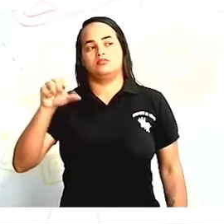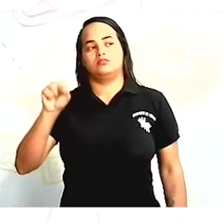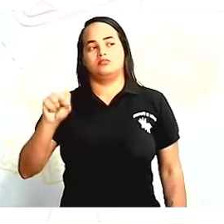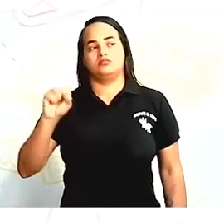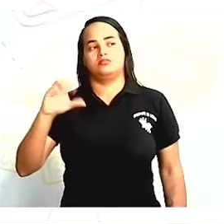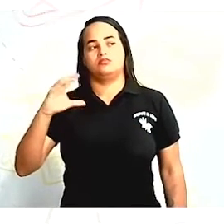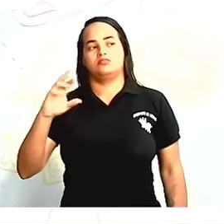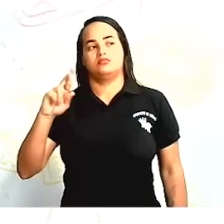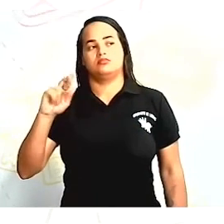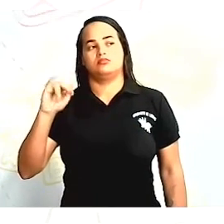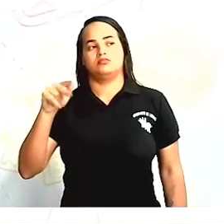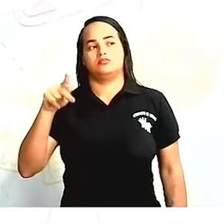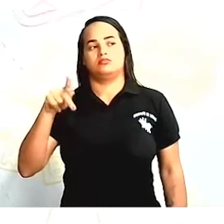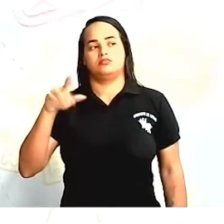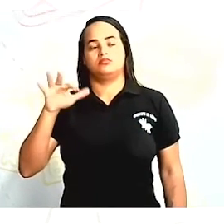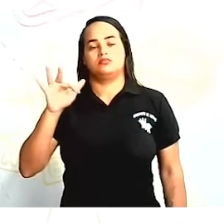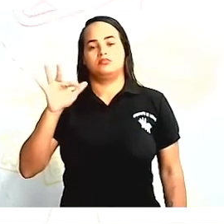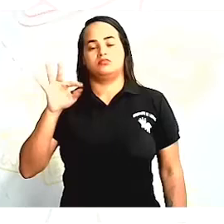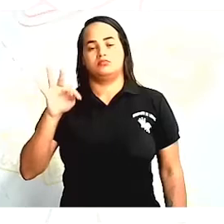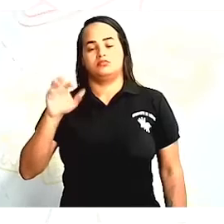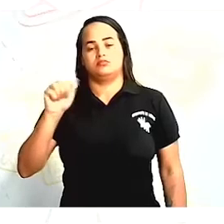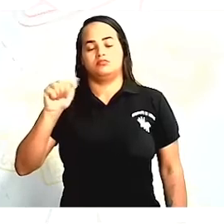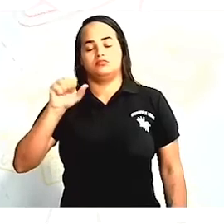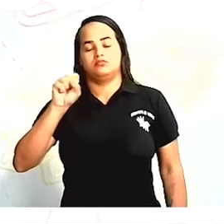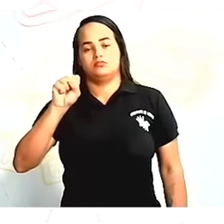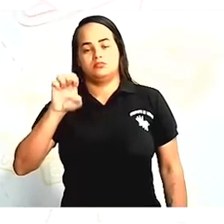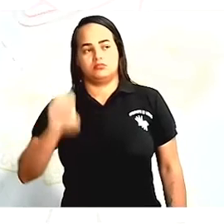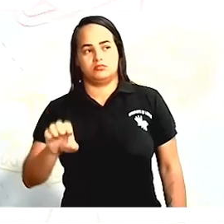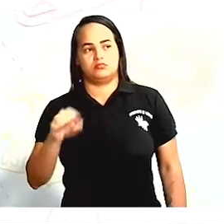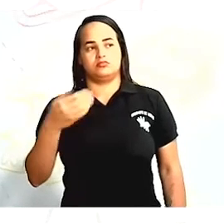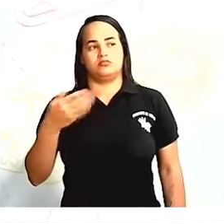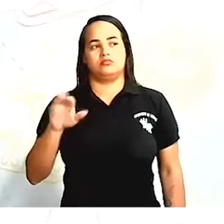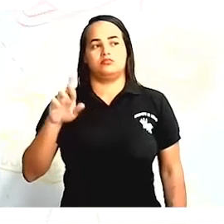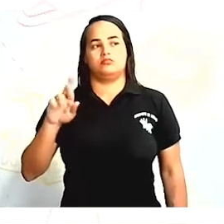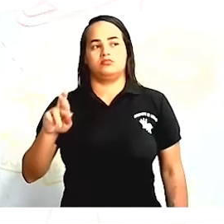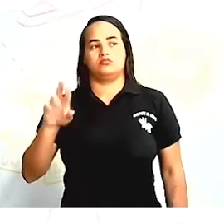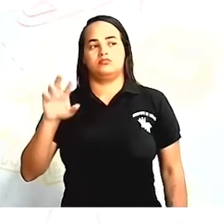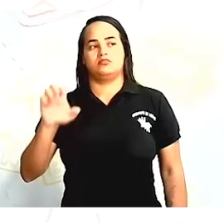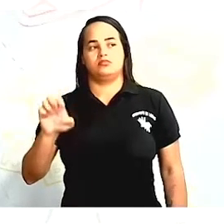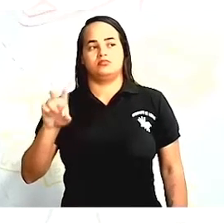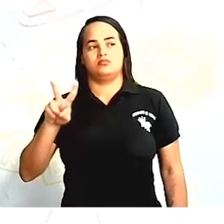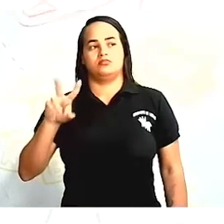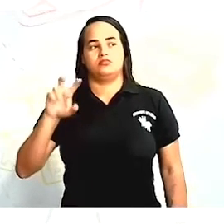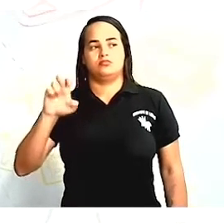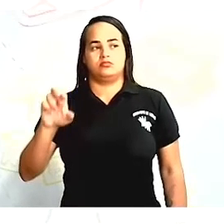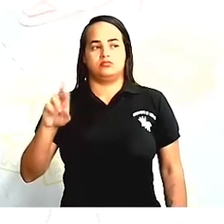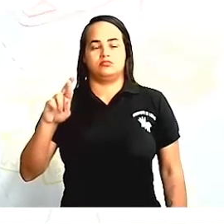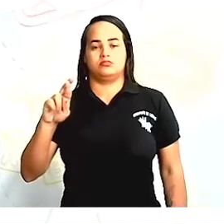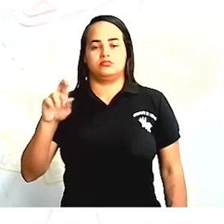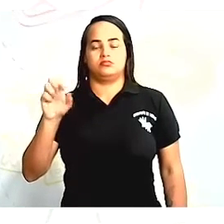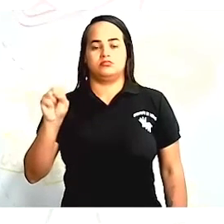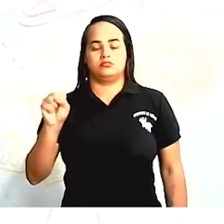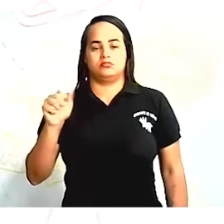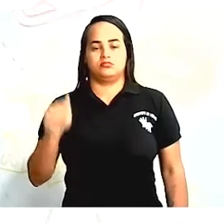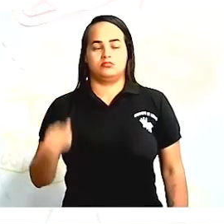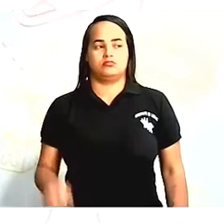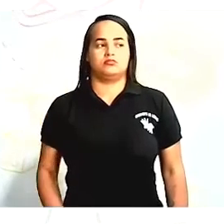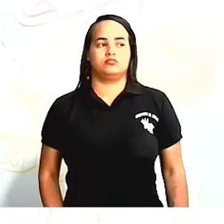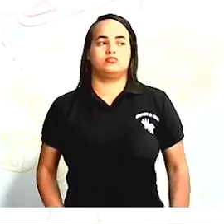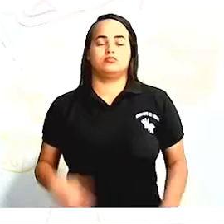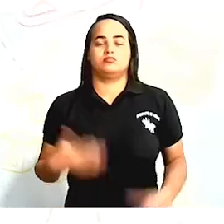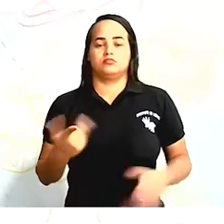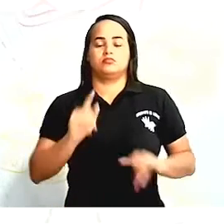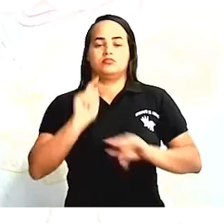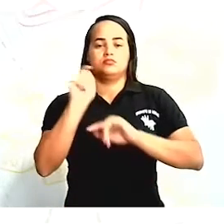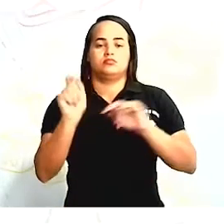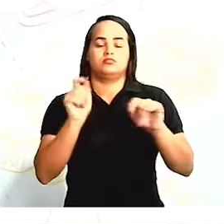dessa enzima, desse lipídio, para poder entender como é o funcionamento dela dentro da HIV. Então, ó, o que é que ela faz, essa